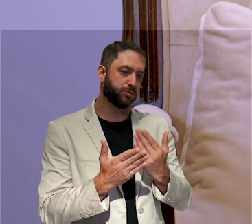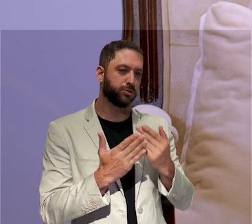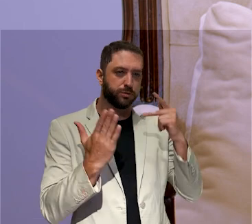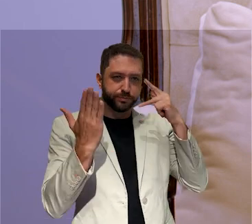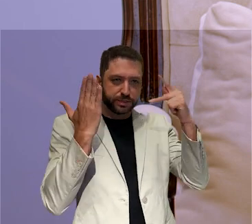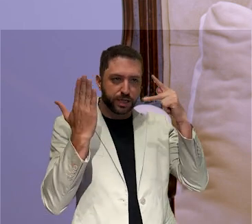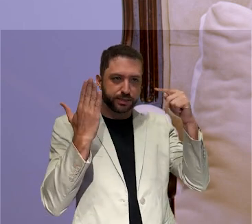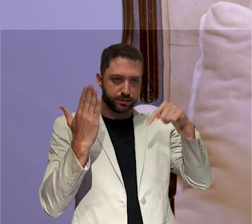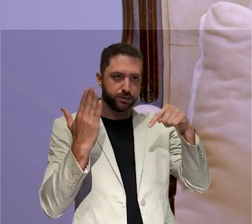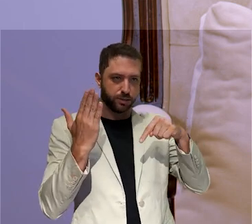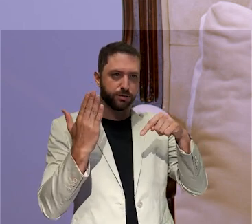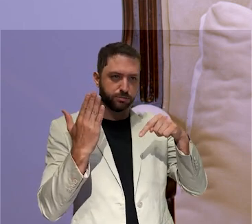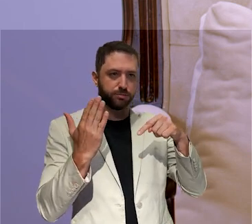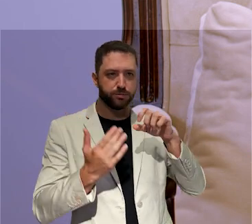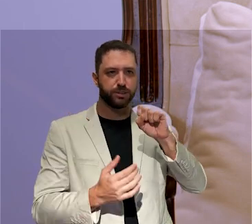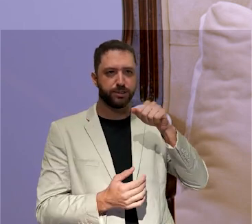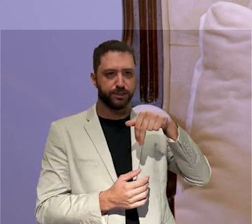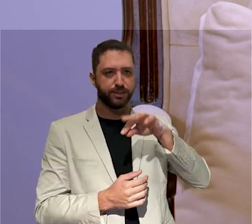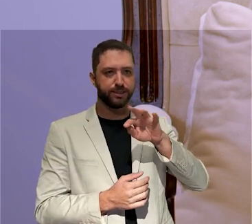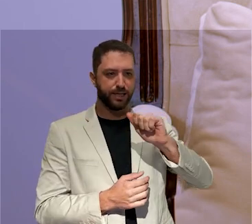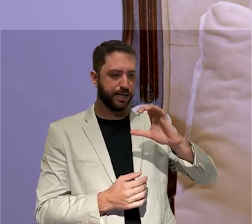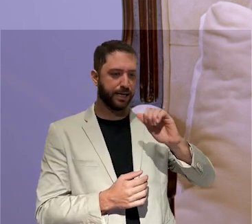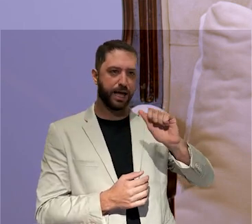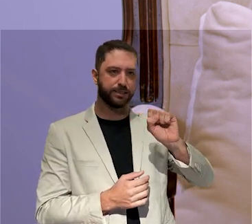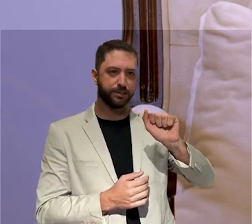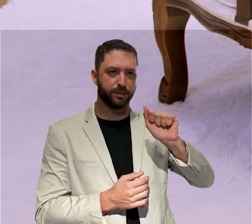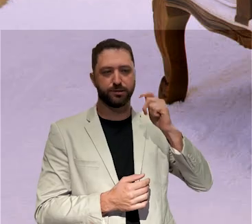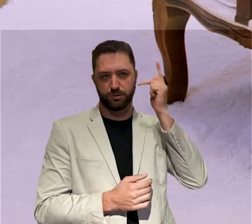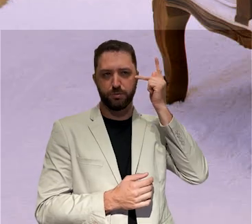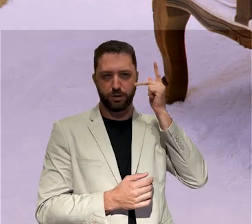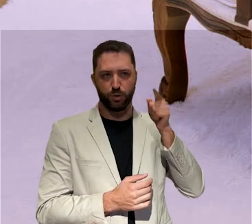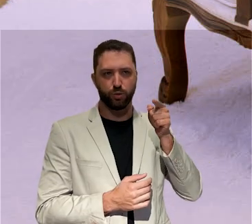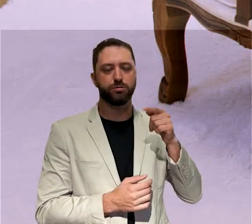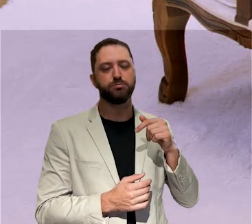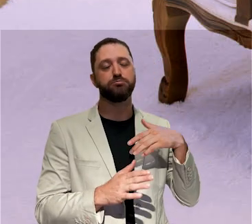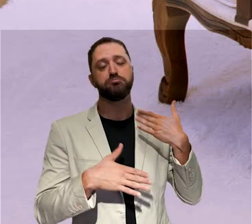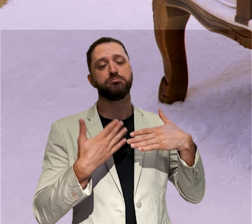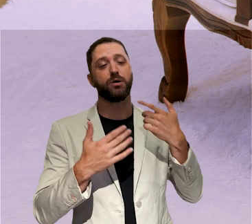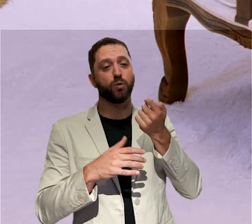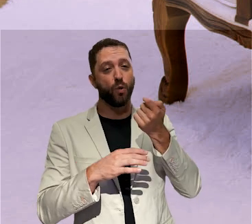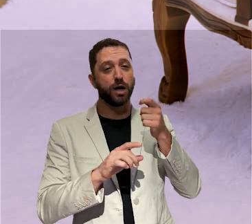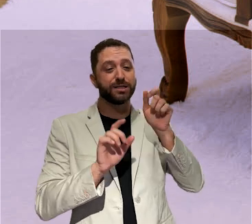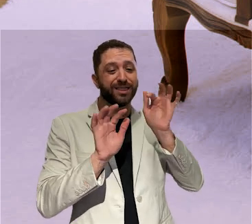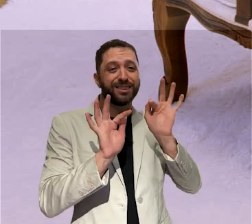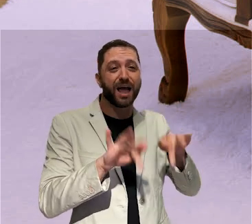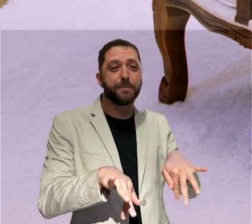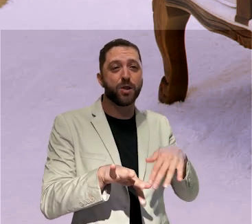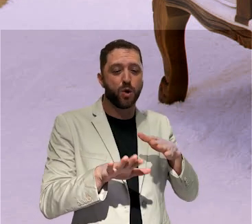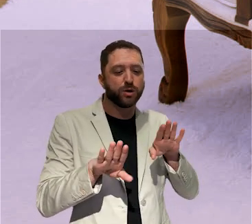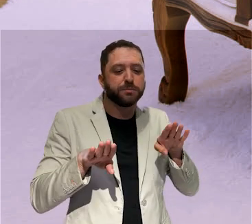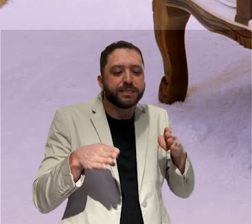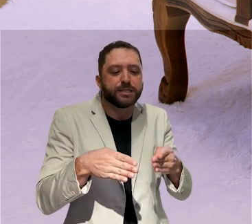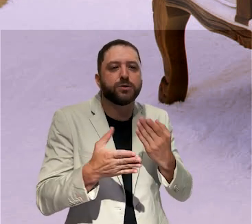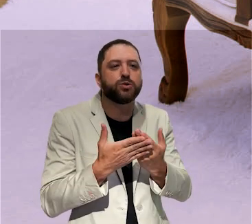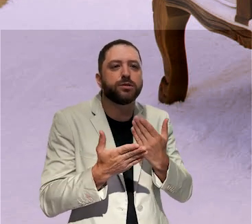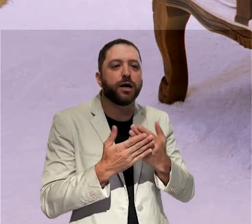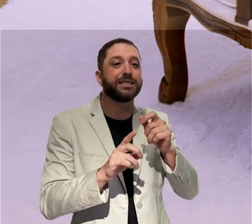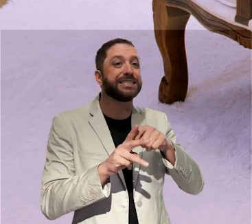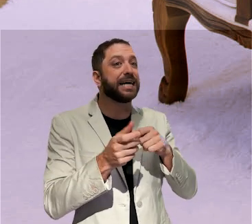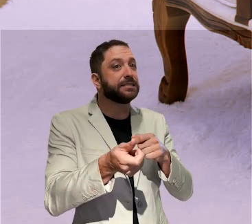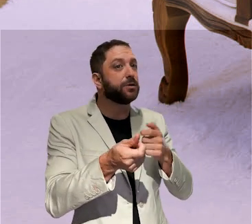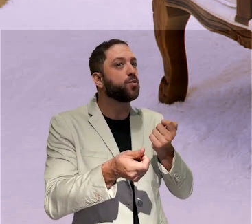E fiz psiquiatria aqui na Santa Casa de São Paulo. E aí eu lembro que, faltando em torno de uns 6 meses para eu finalizar